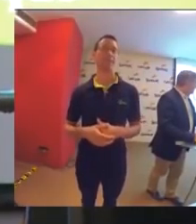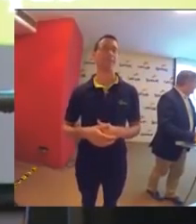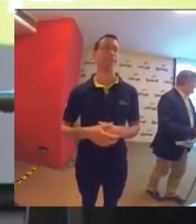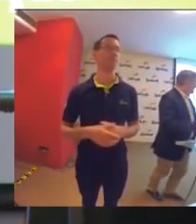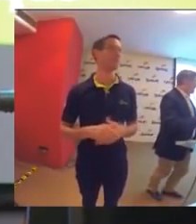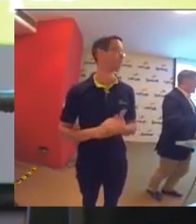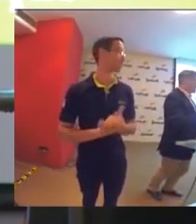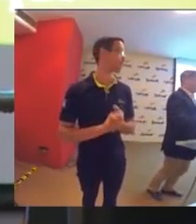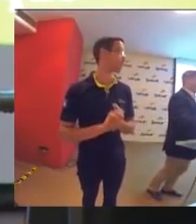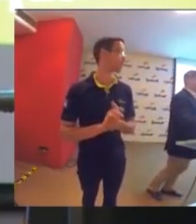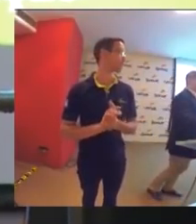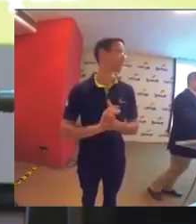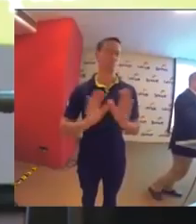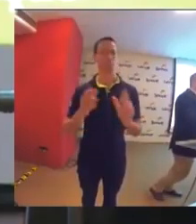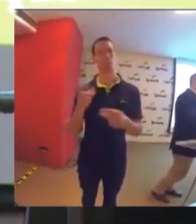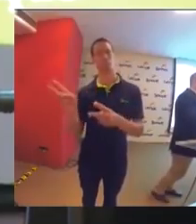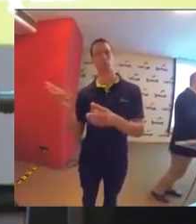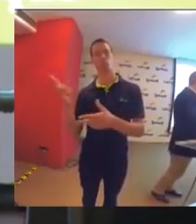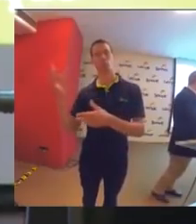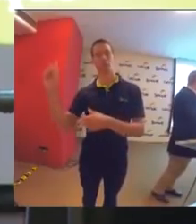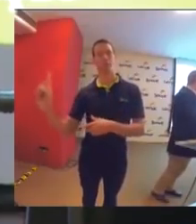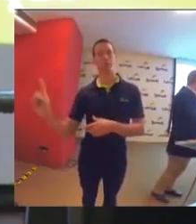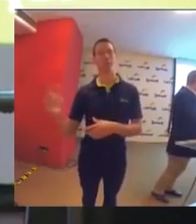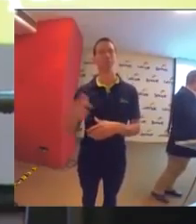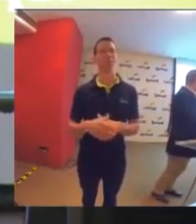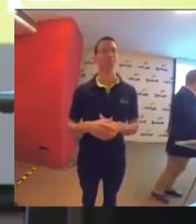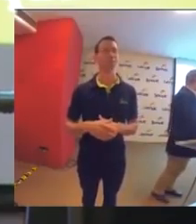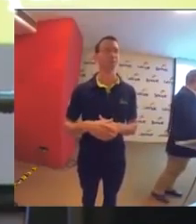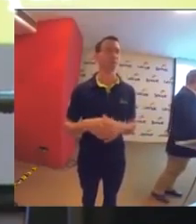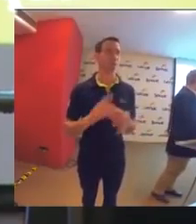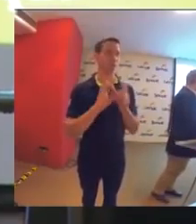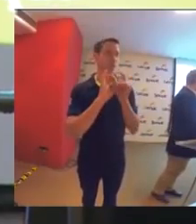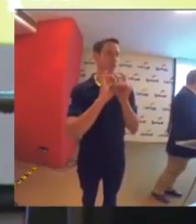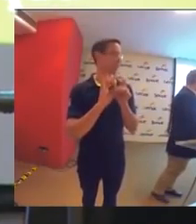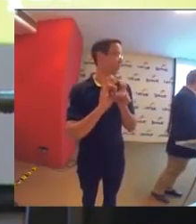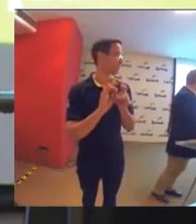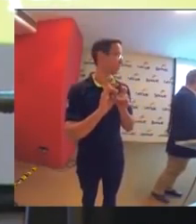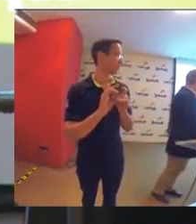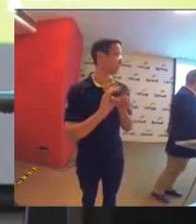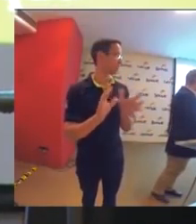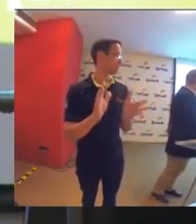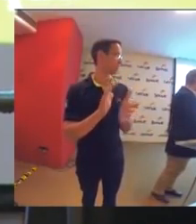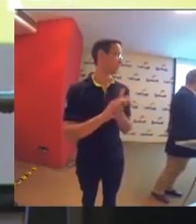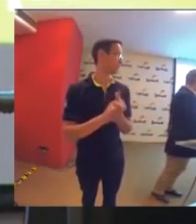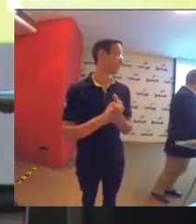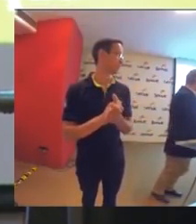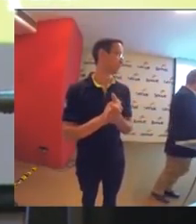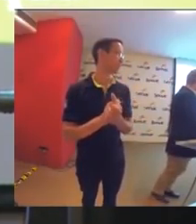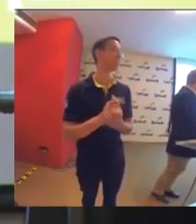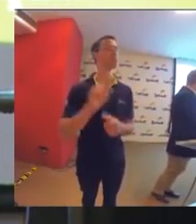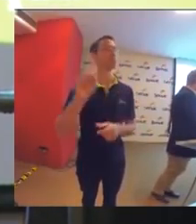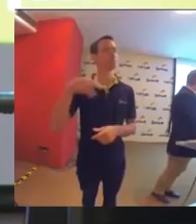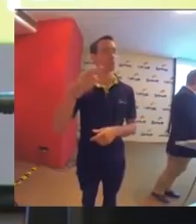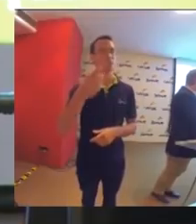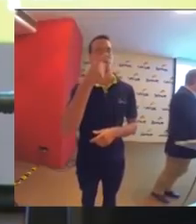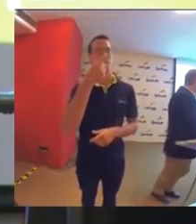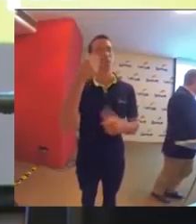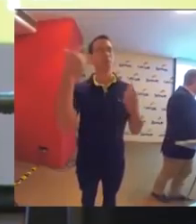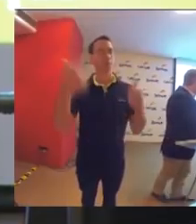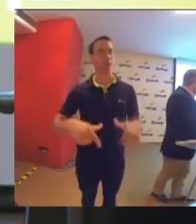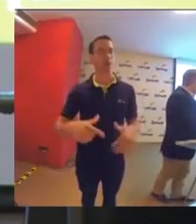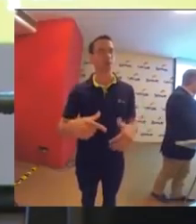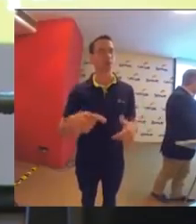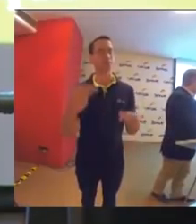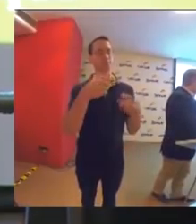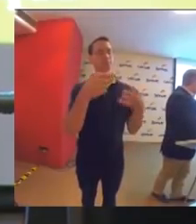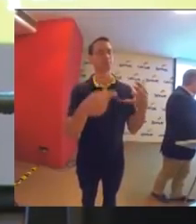já me estava a distrair, eu vou deixar o e-mail. Manda um livrinho que fala sobre isso. Quais as novas tarefas do professor no contexto de uma comunidade